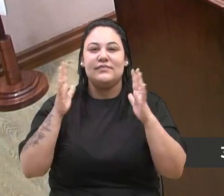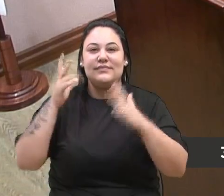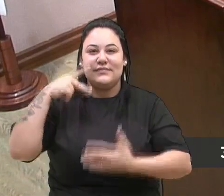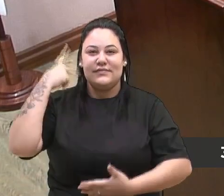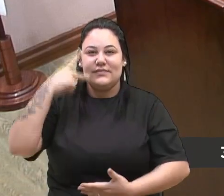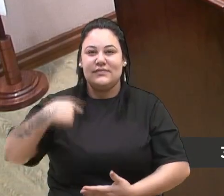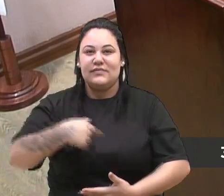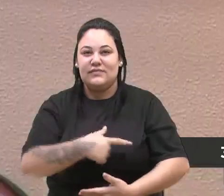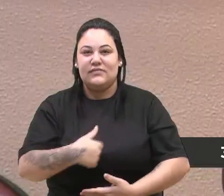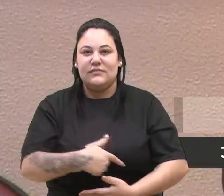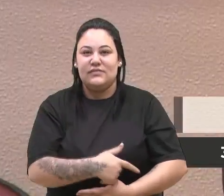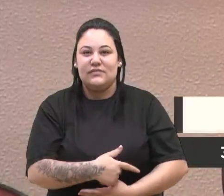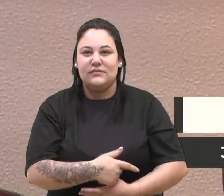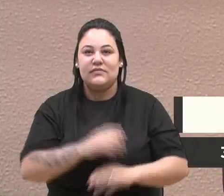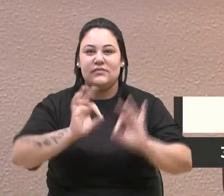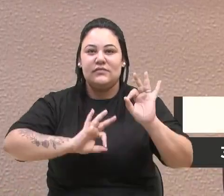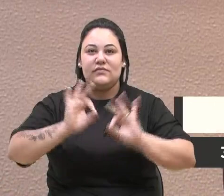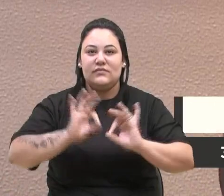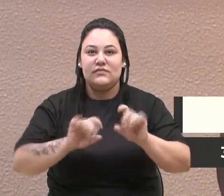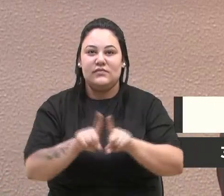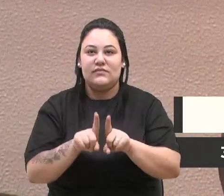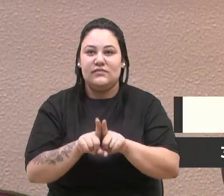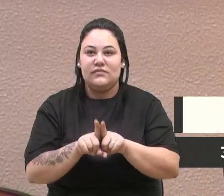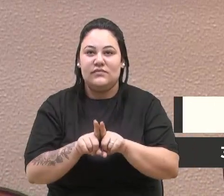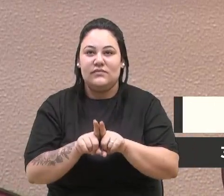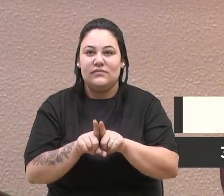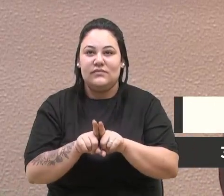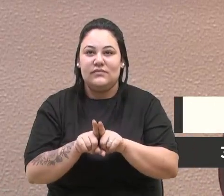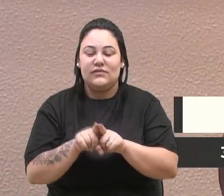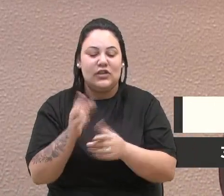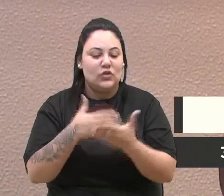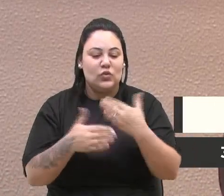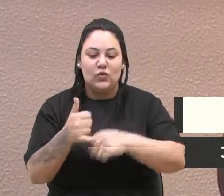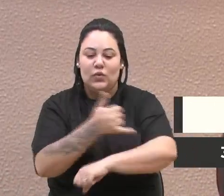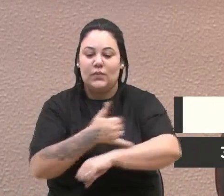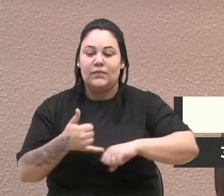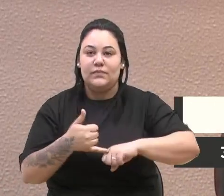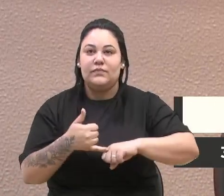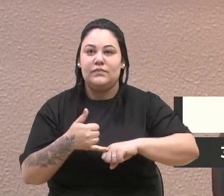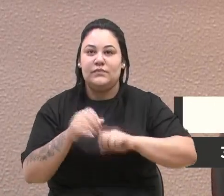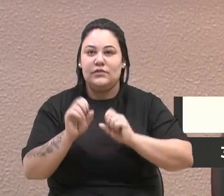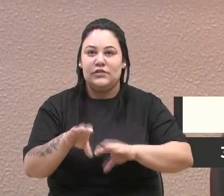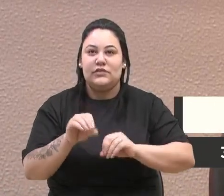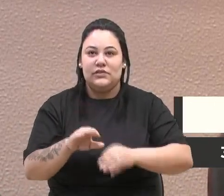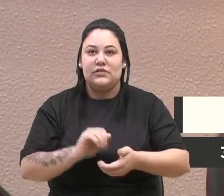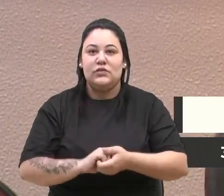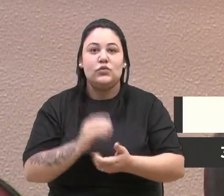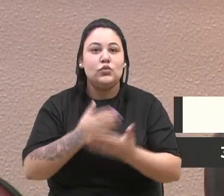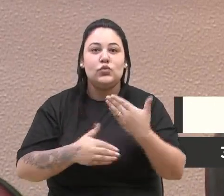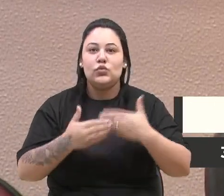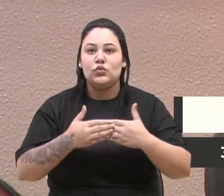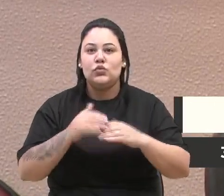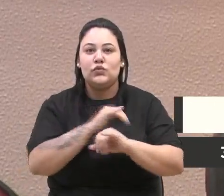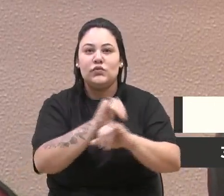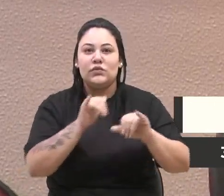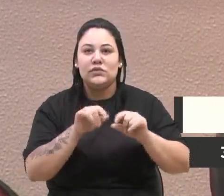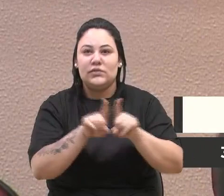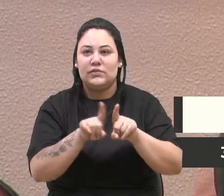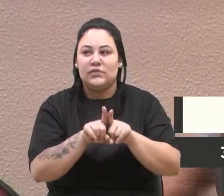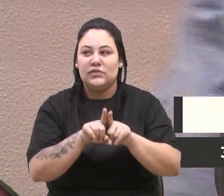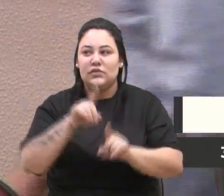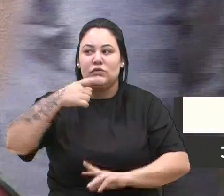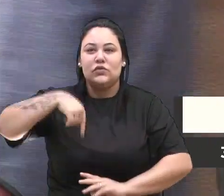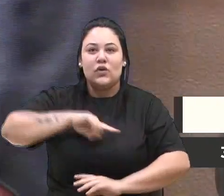projeto eh tudo passa pela educação tudo passa pela informação a gente tem conversado